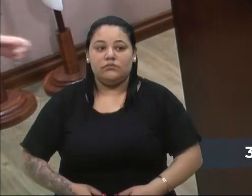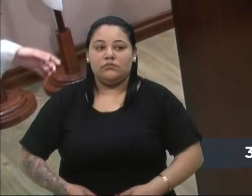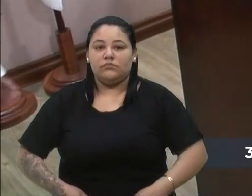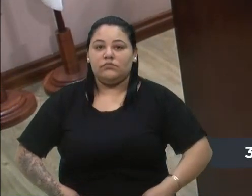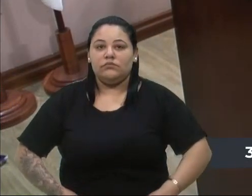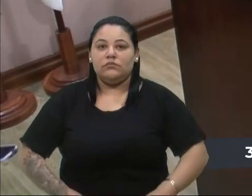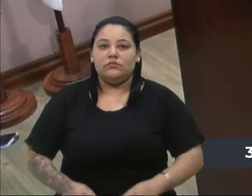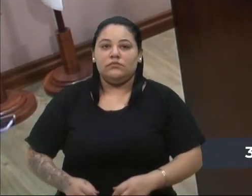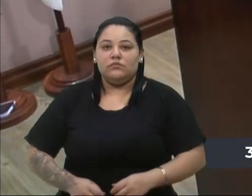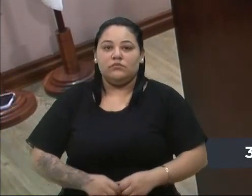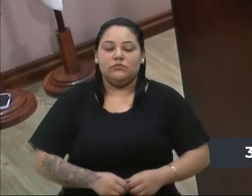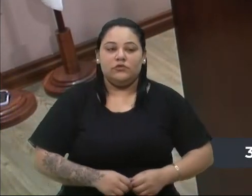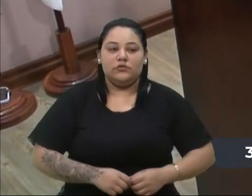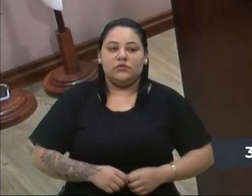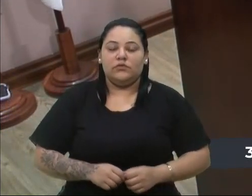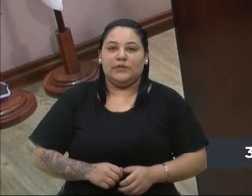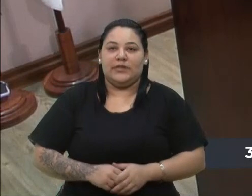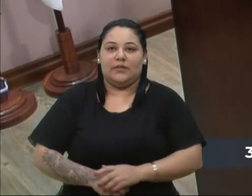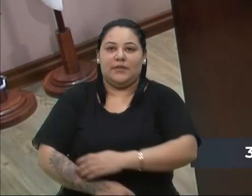Maravilha.